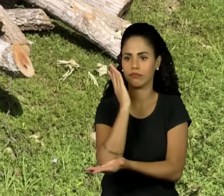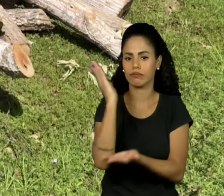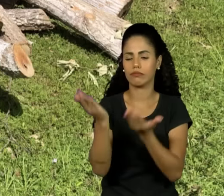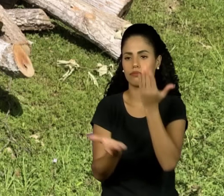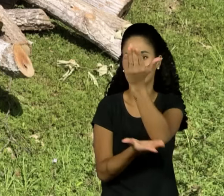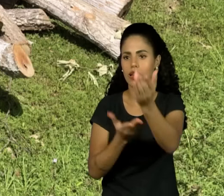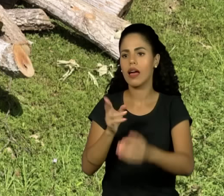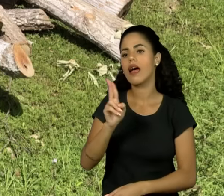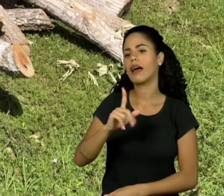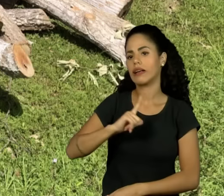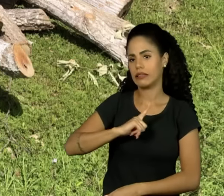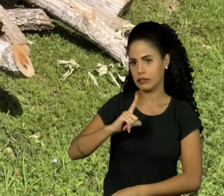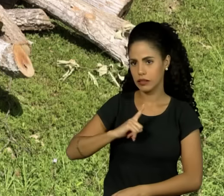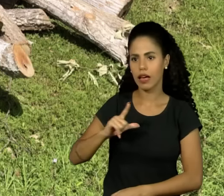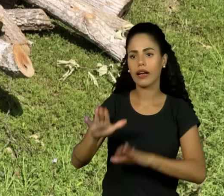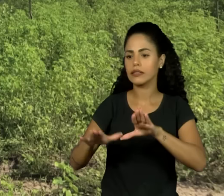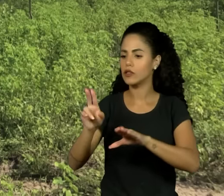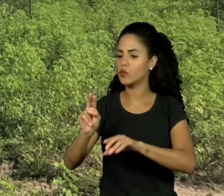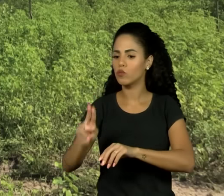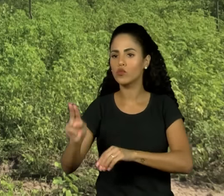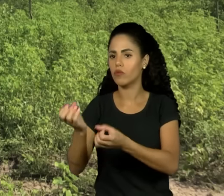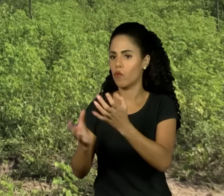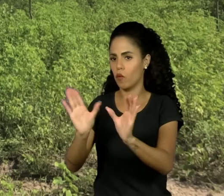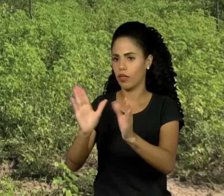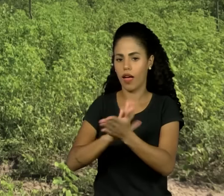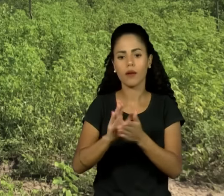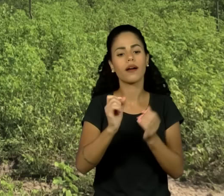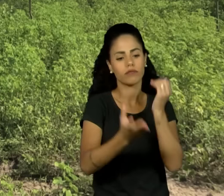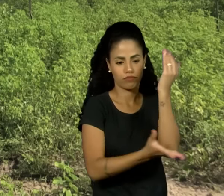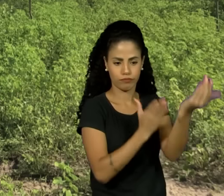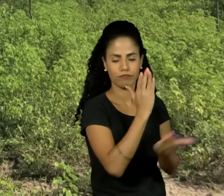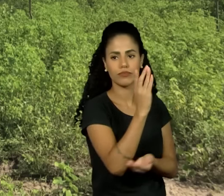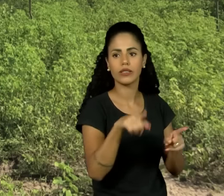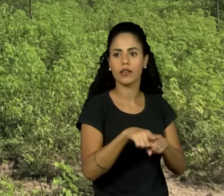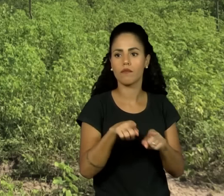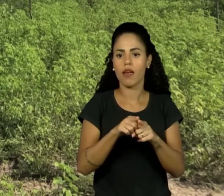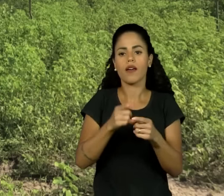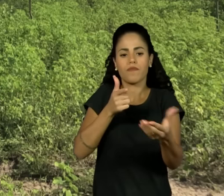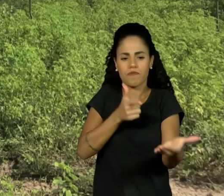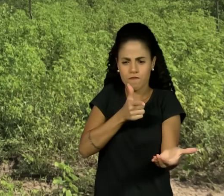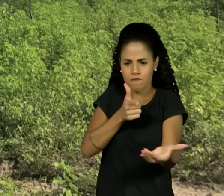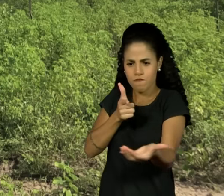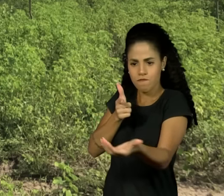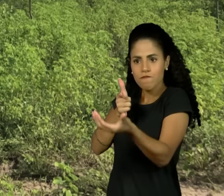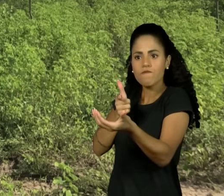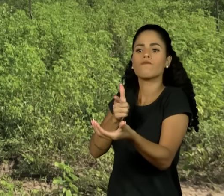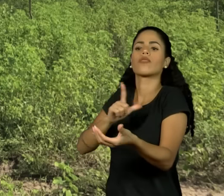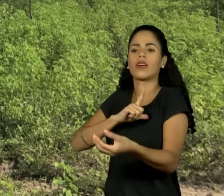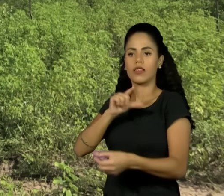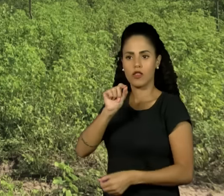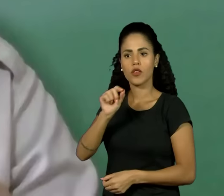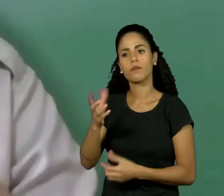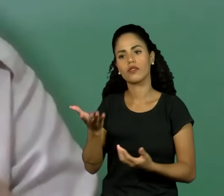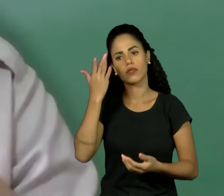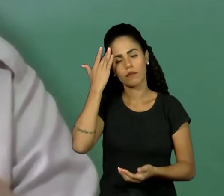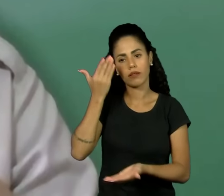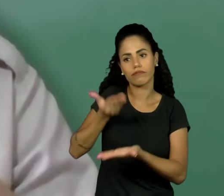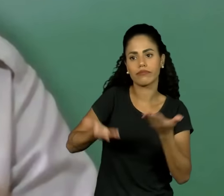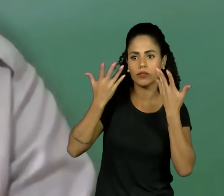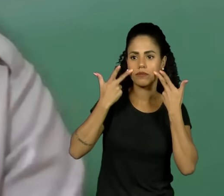também, sem ser por conta do fogo, são as principais ameaças, além da caça, né, que envolve aí um pouco da nossa perda